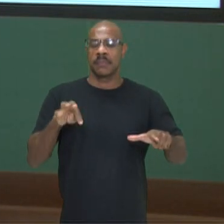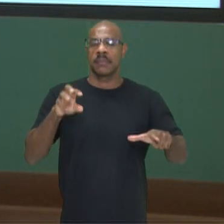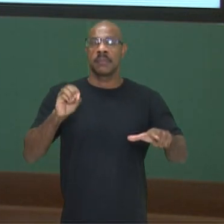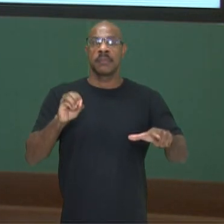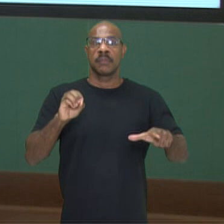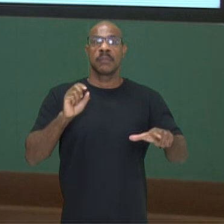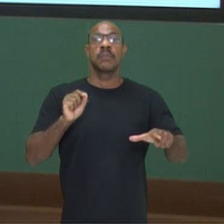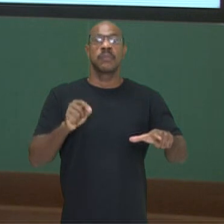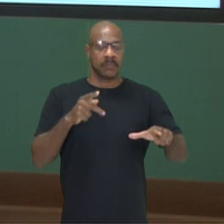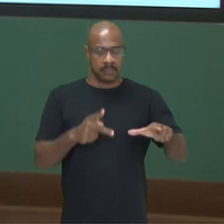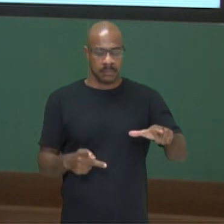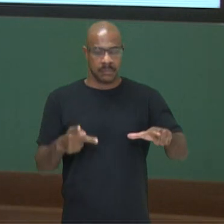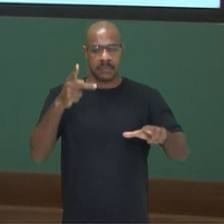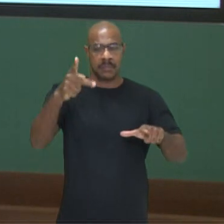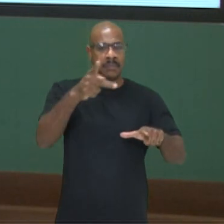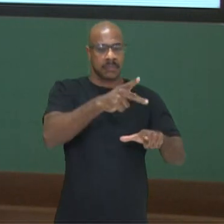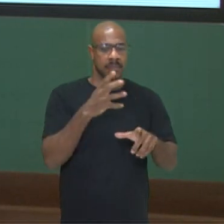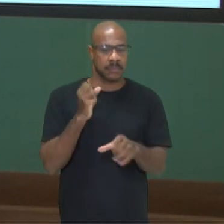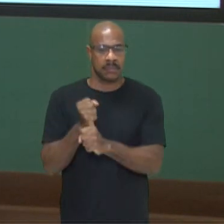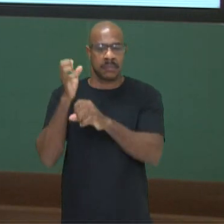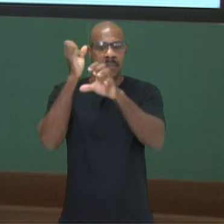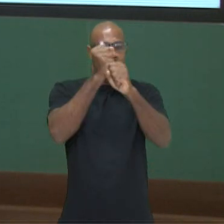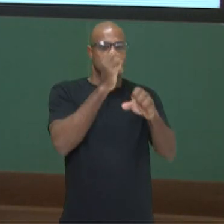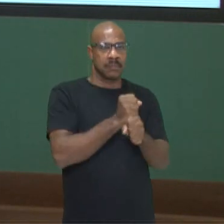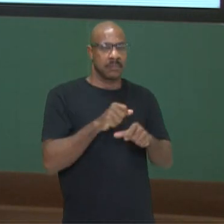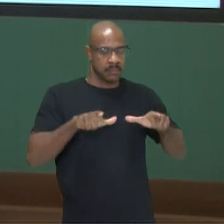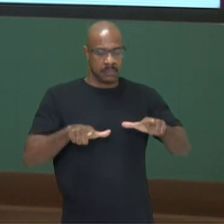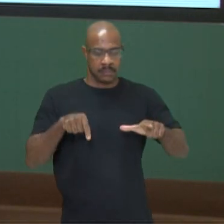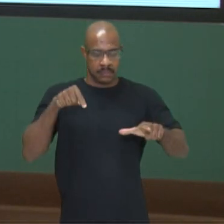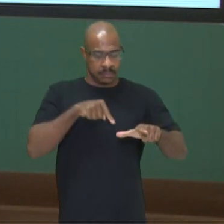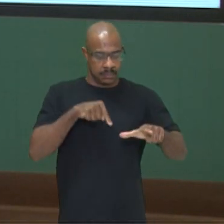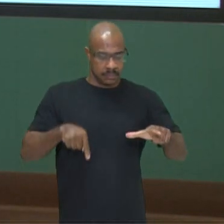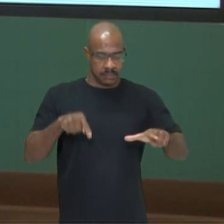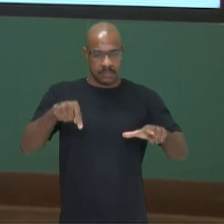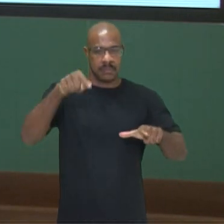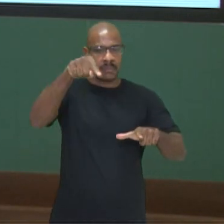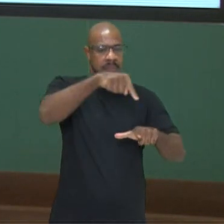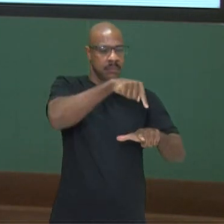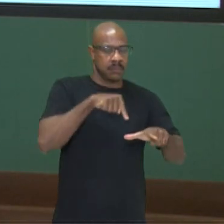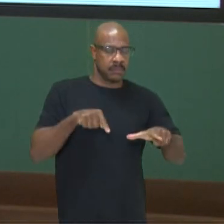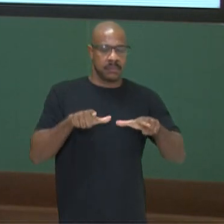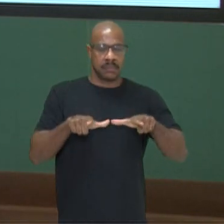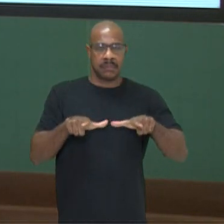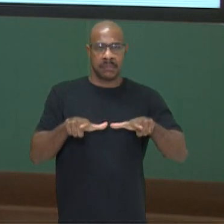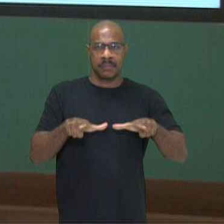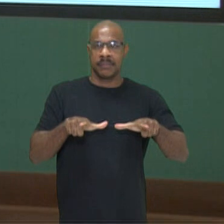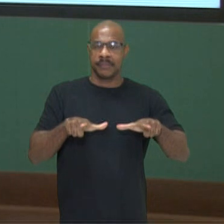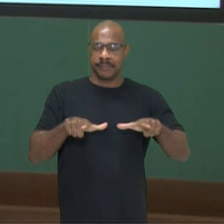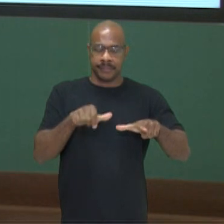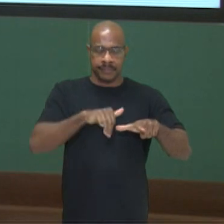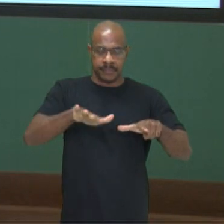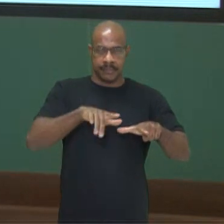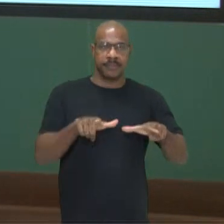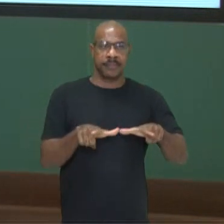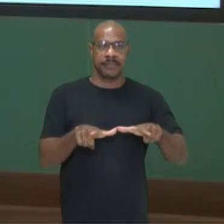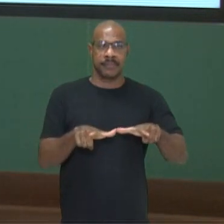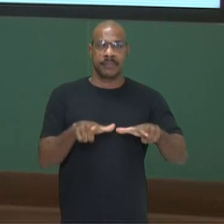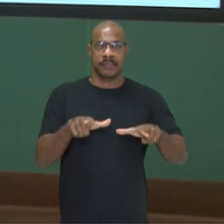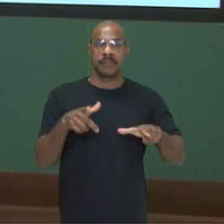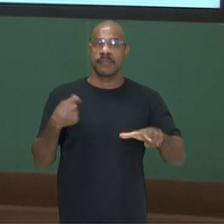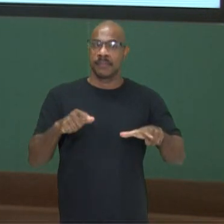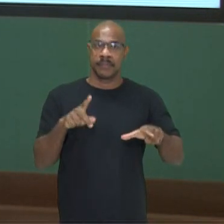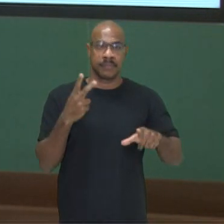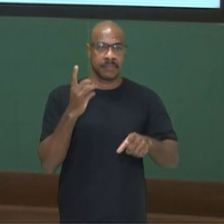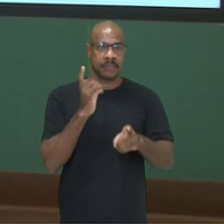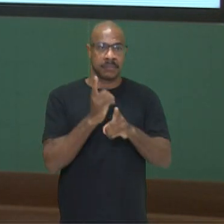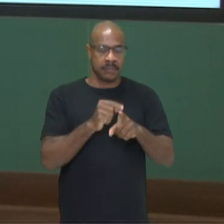perímetro? O perímetro é a soma de todos os lados de uma figura, ok? Então, vocês vão ter que